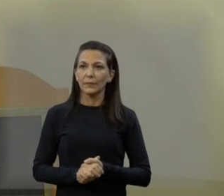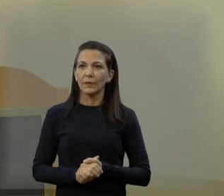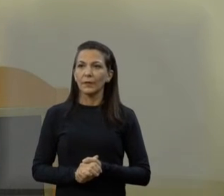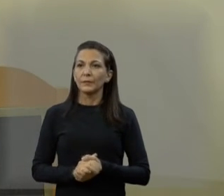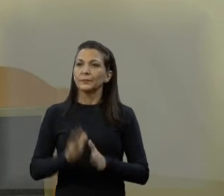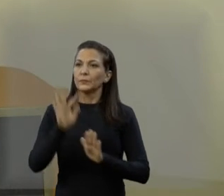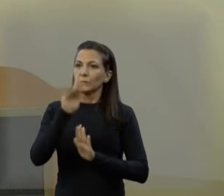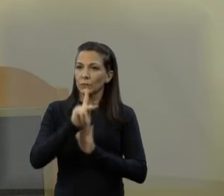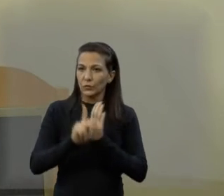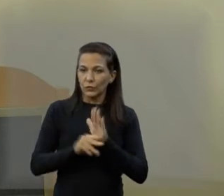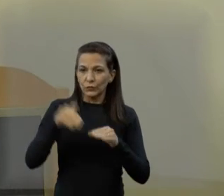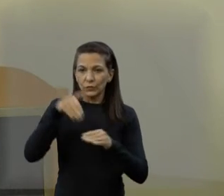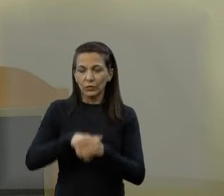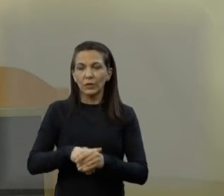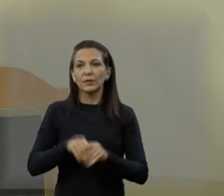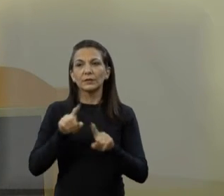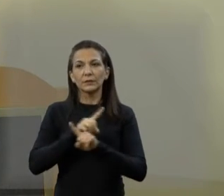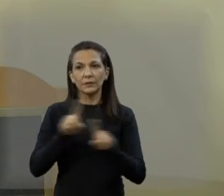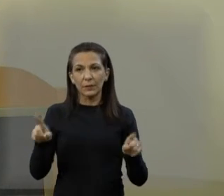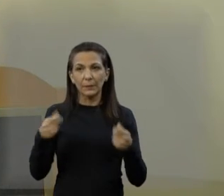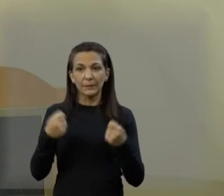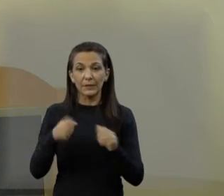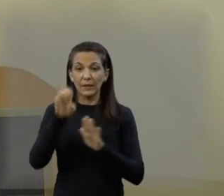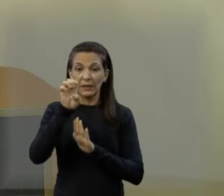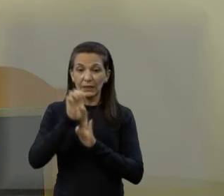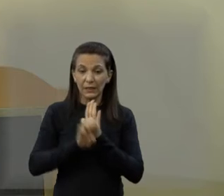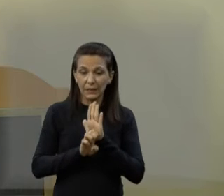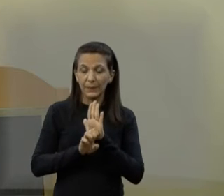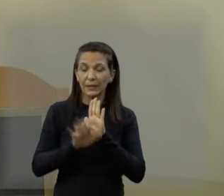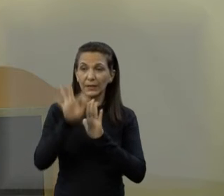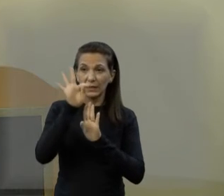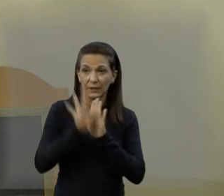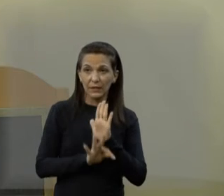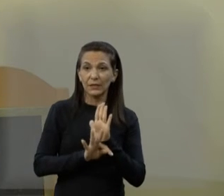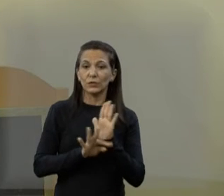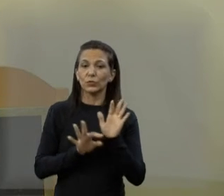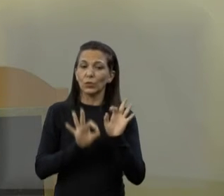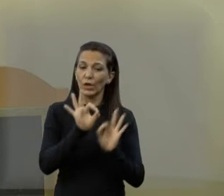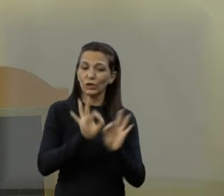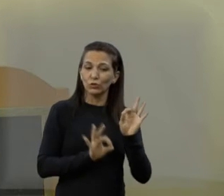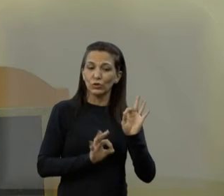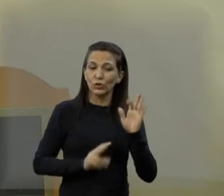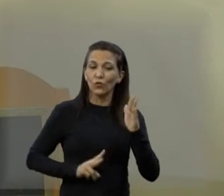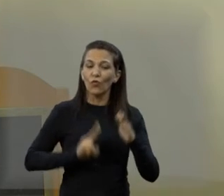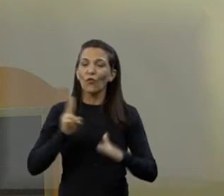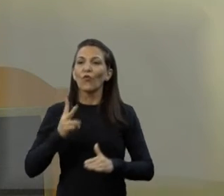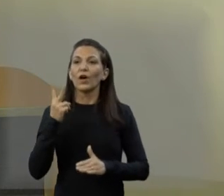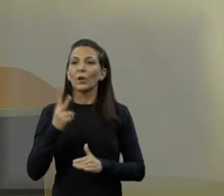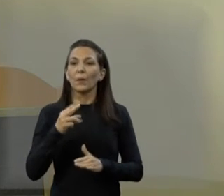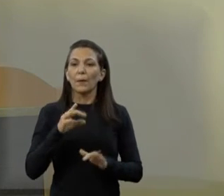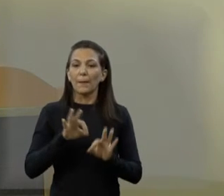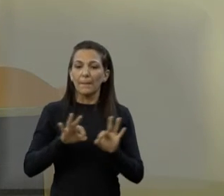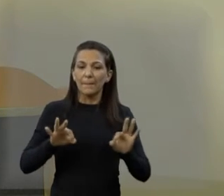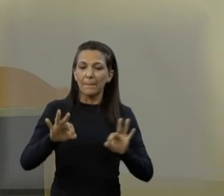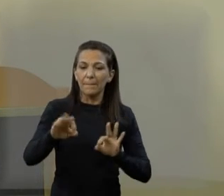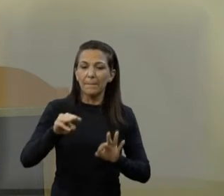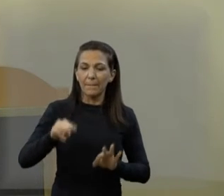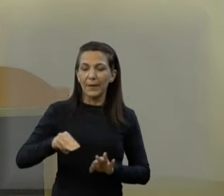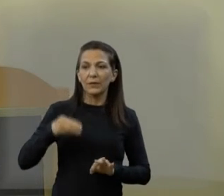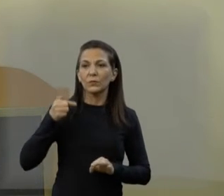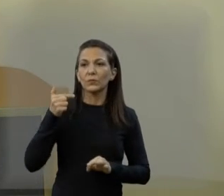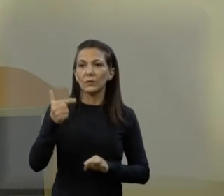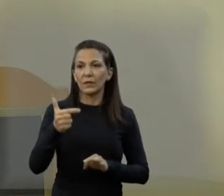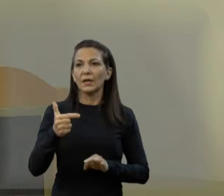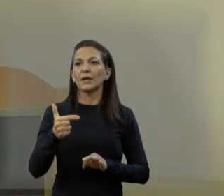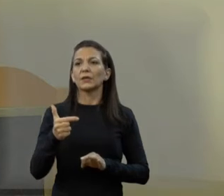clarificado e Acho sim que ele precisa de uma Emenda urgente delimitando esse valor metro quadrado por unidade